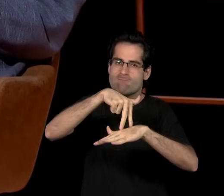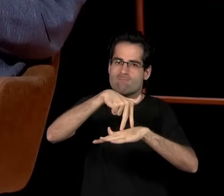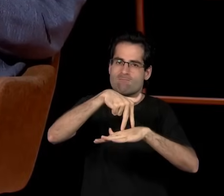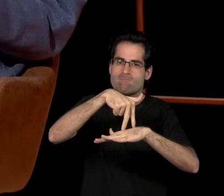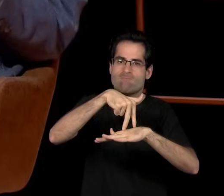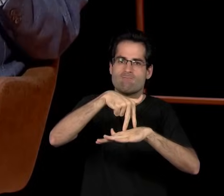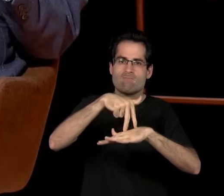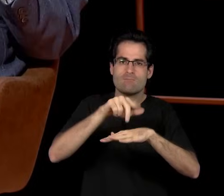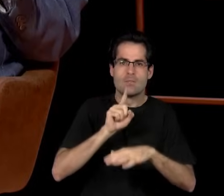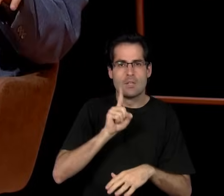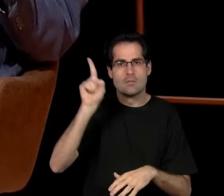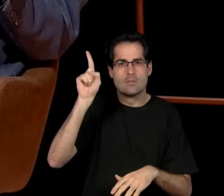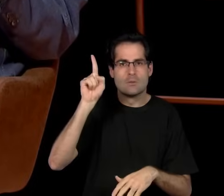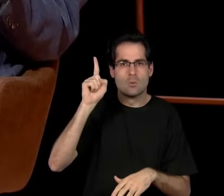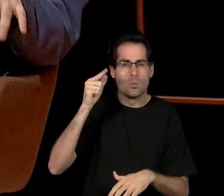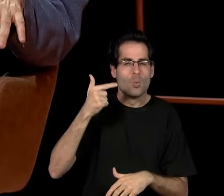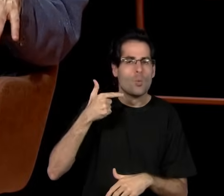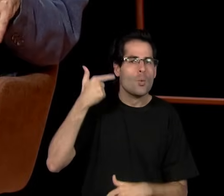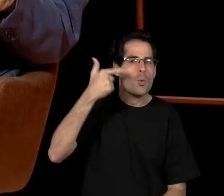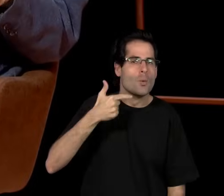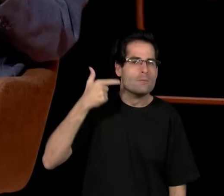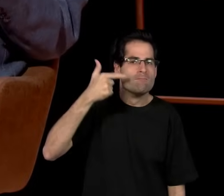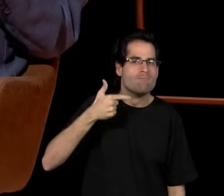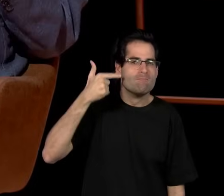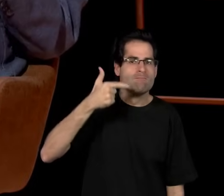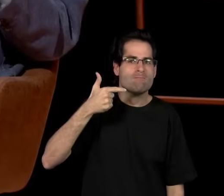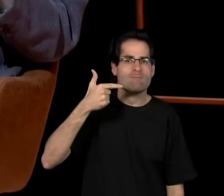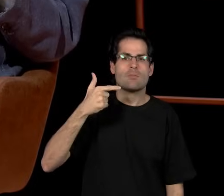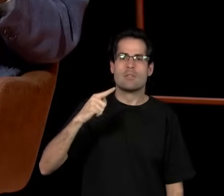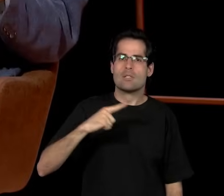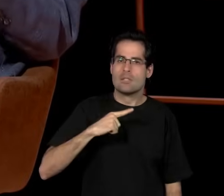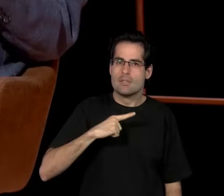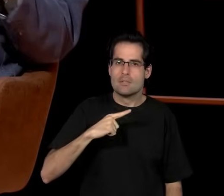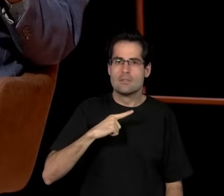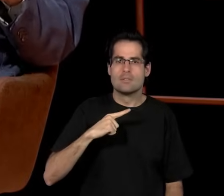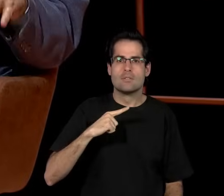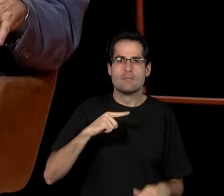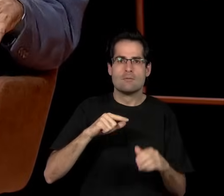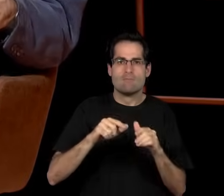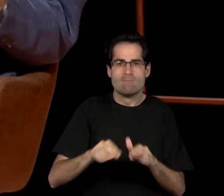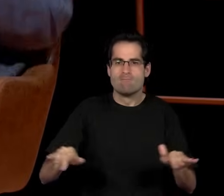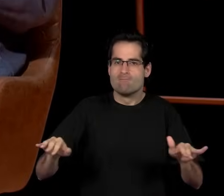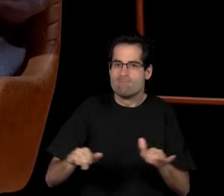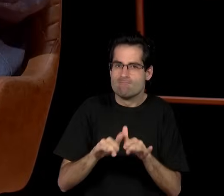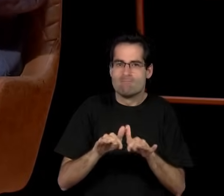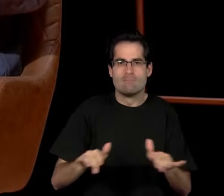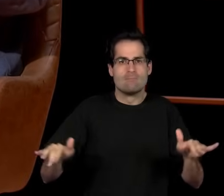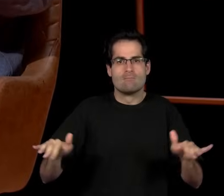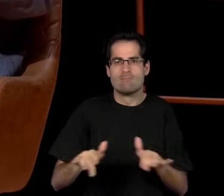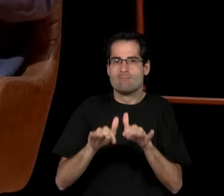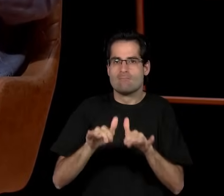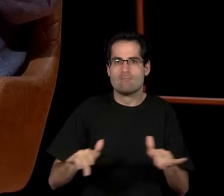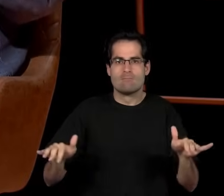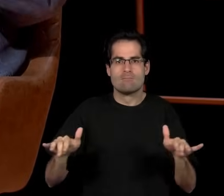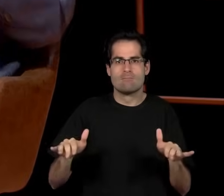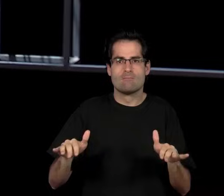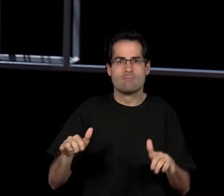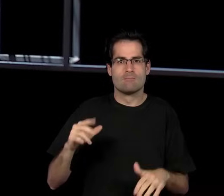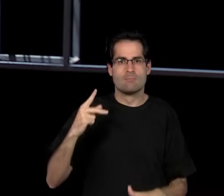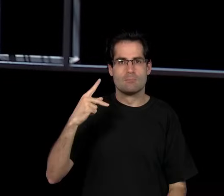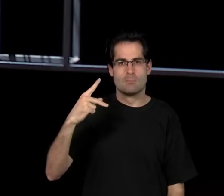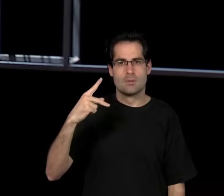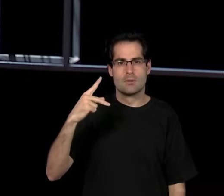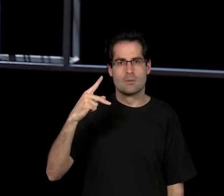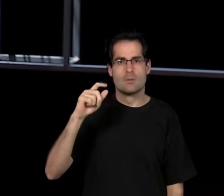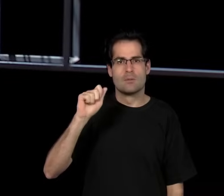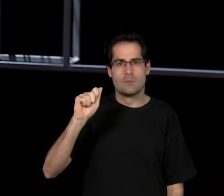maravilhoso. A hora que o Esquiavão foi para o teclado, e o Paulo cantou só os 2 juntos. Falei, está aí o hit, né?